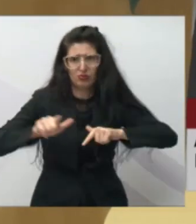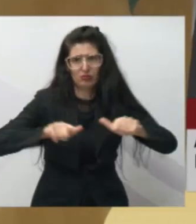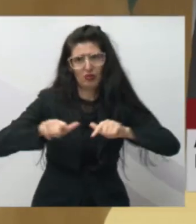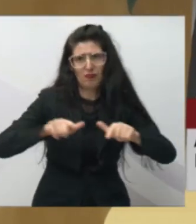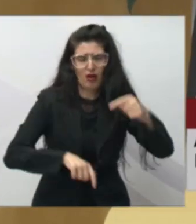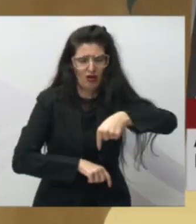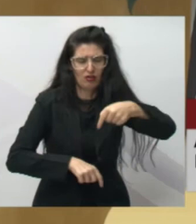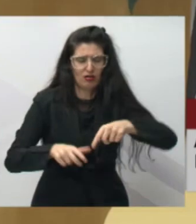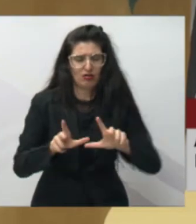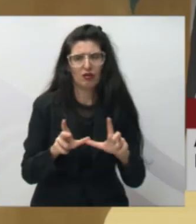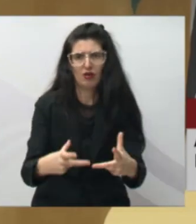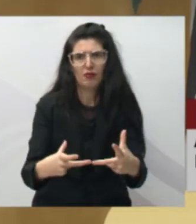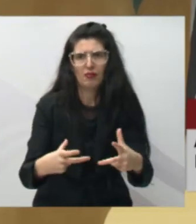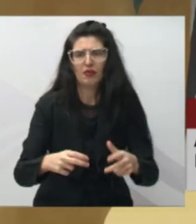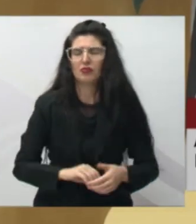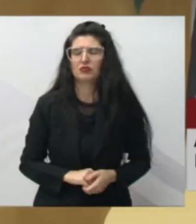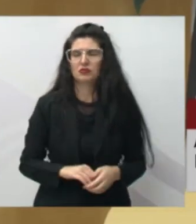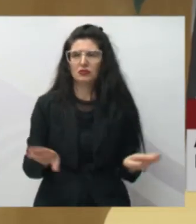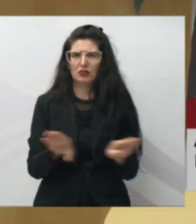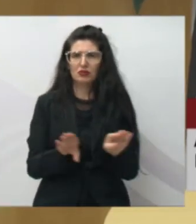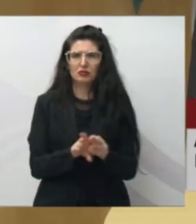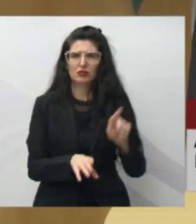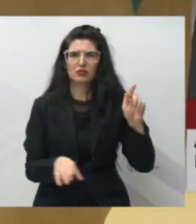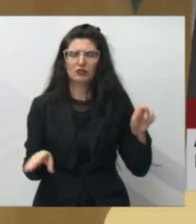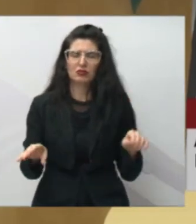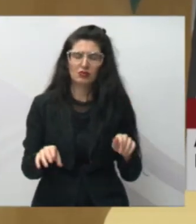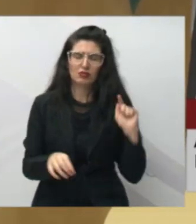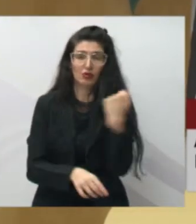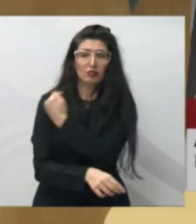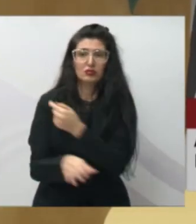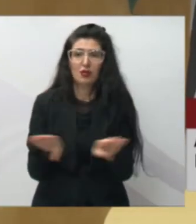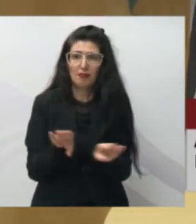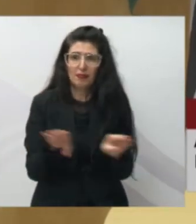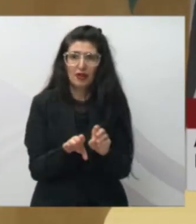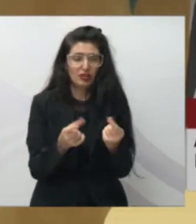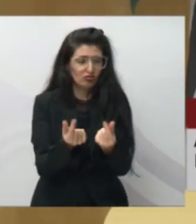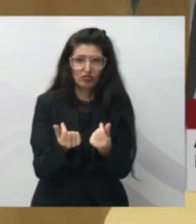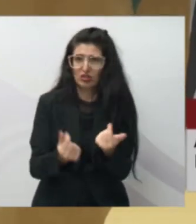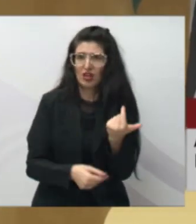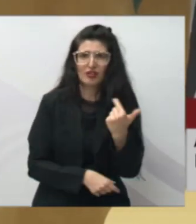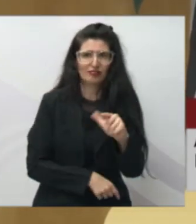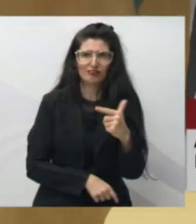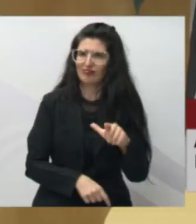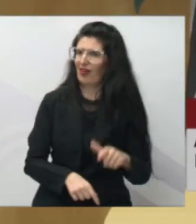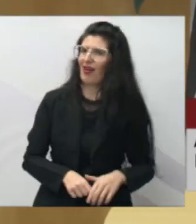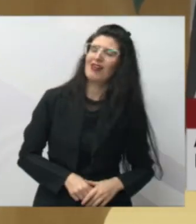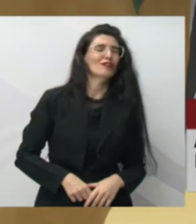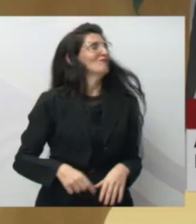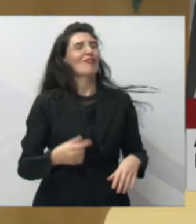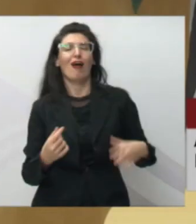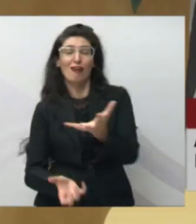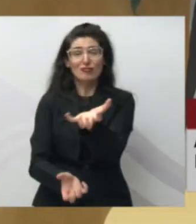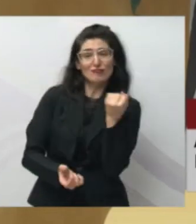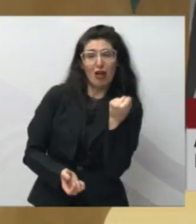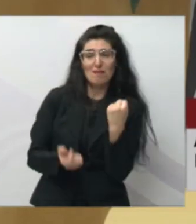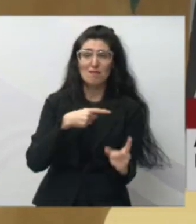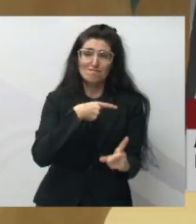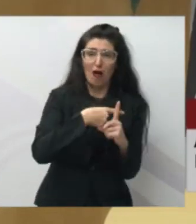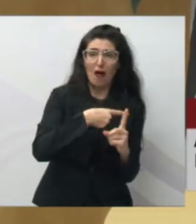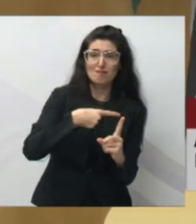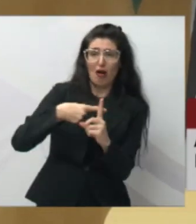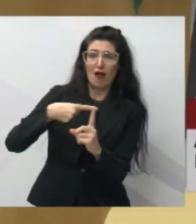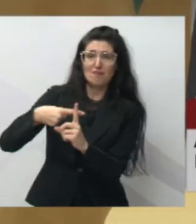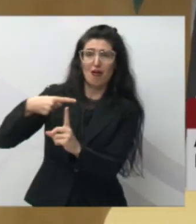A gente também não temos nenhuma verba. Tem gente que acha que temos verba de gabinete, não é só o salário. Não tem nada, minha